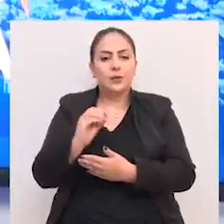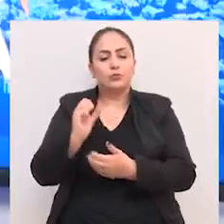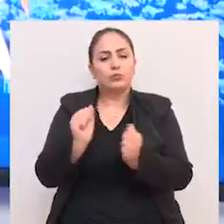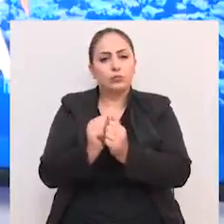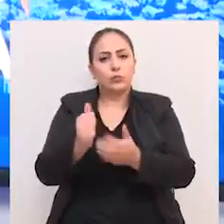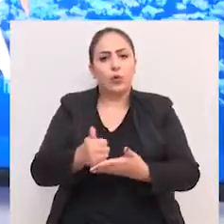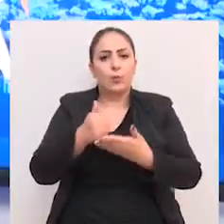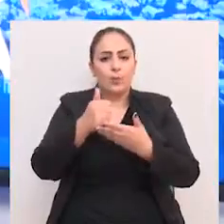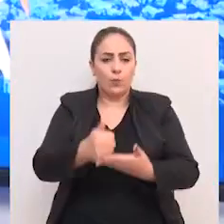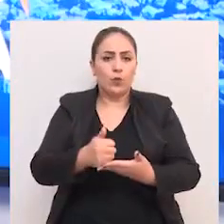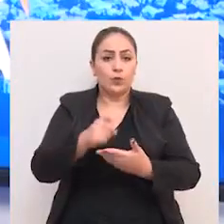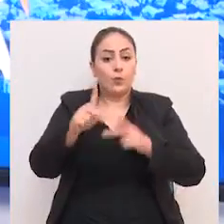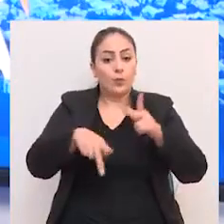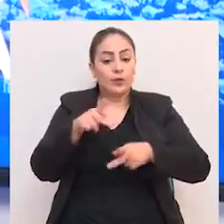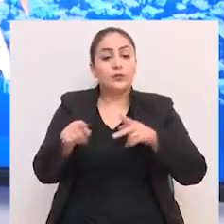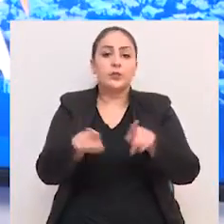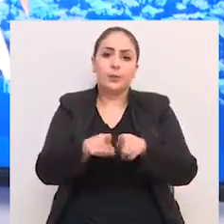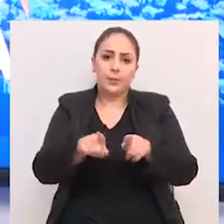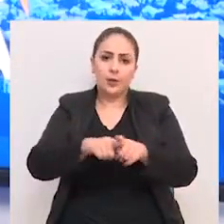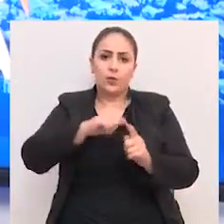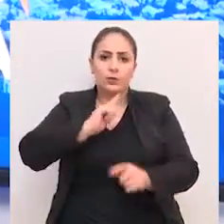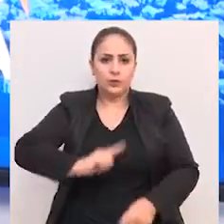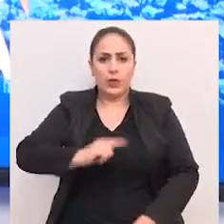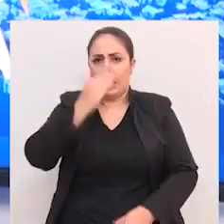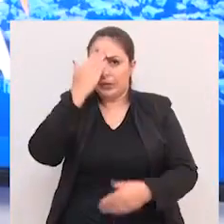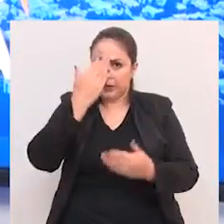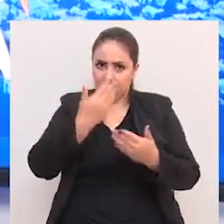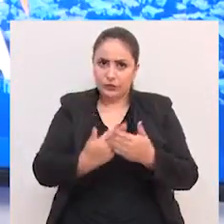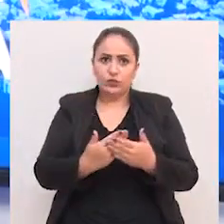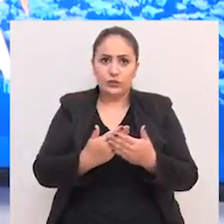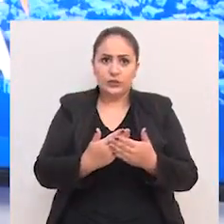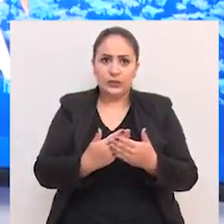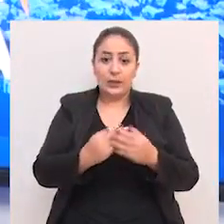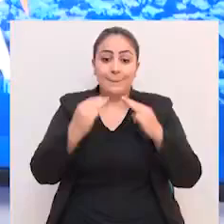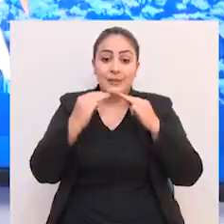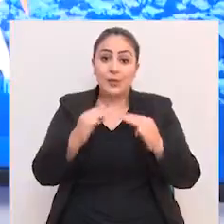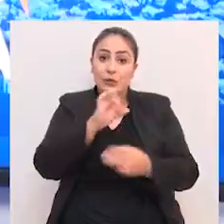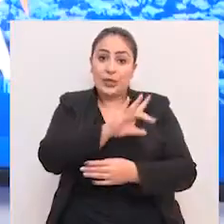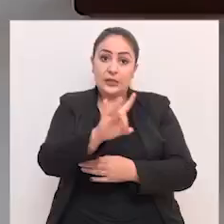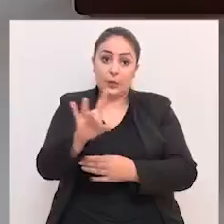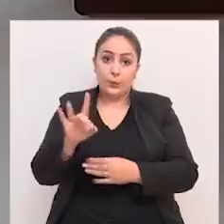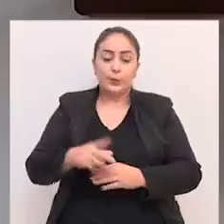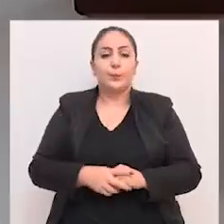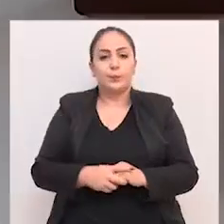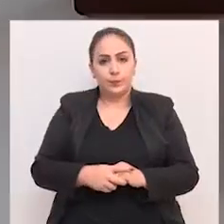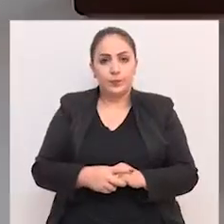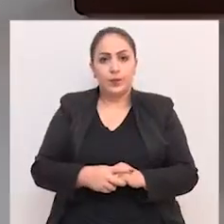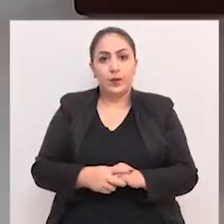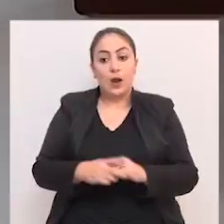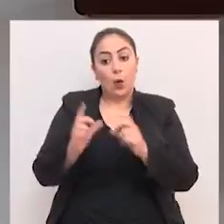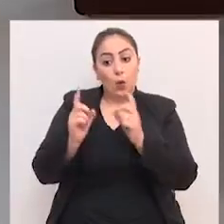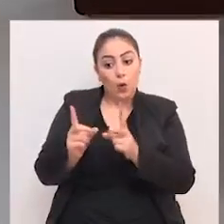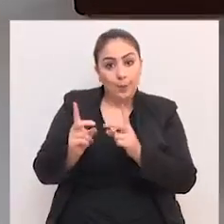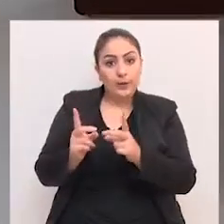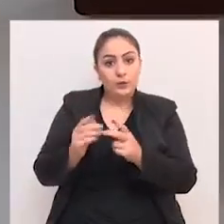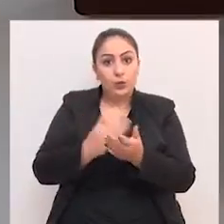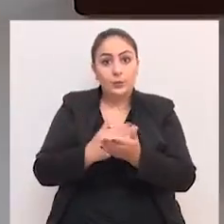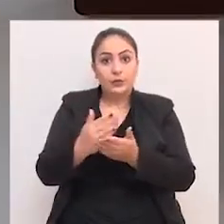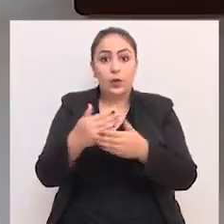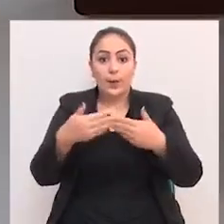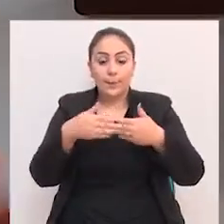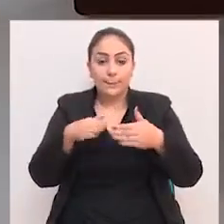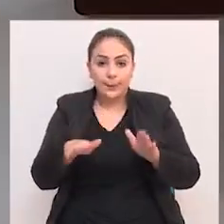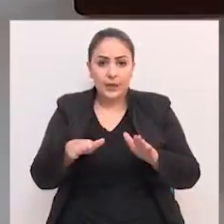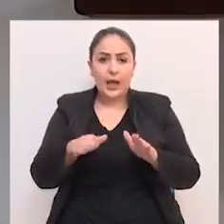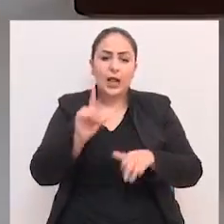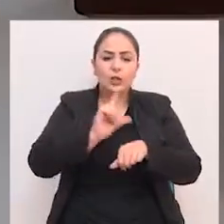da população e dos governantes, que acreditam no dever cívico de cada um. O comércio começou a abrir